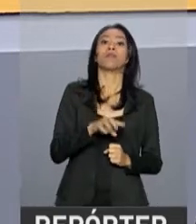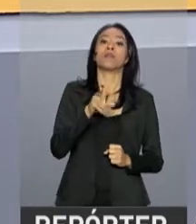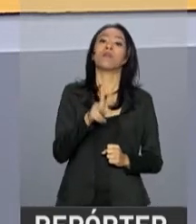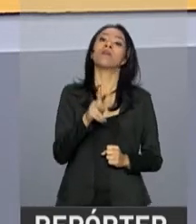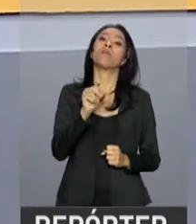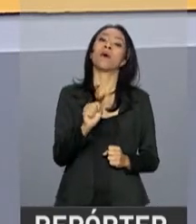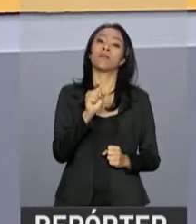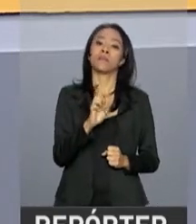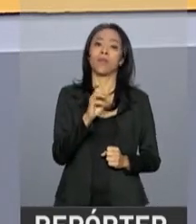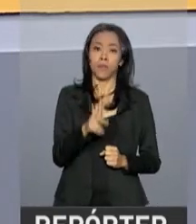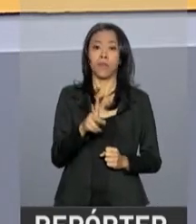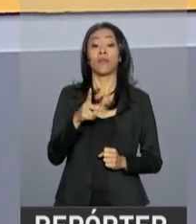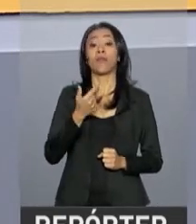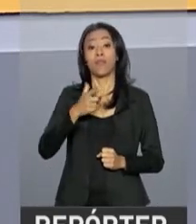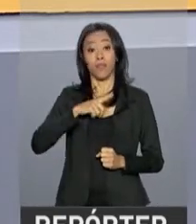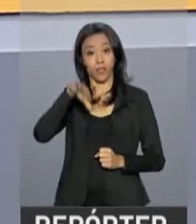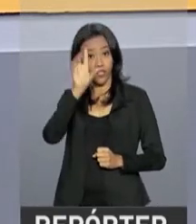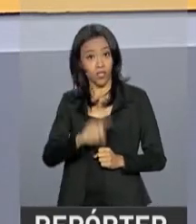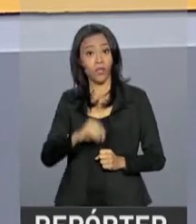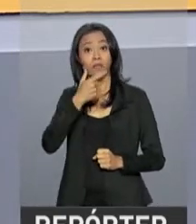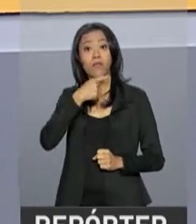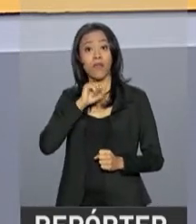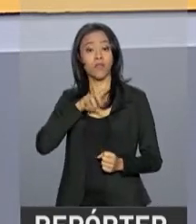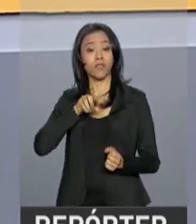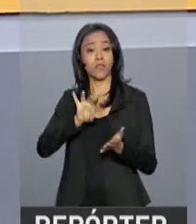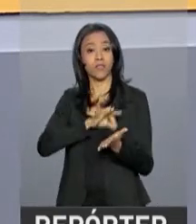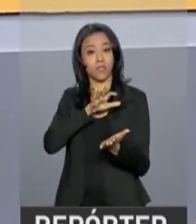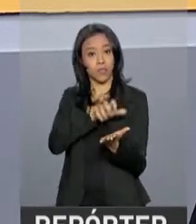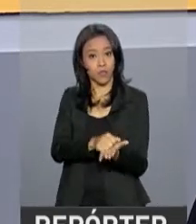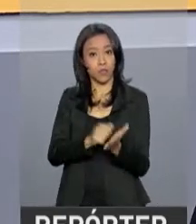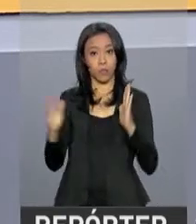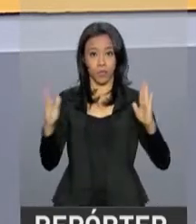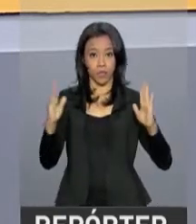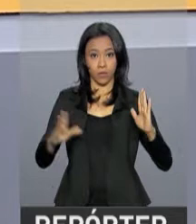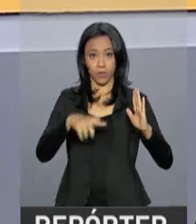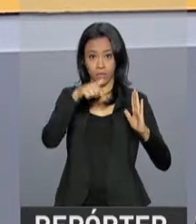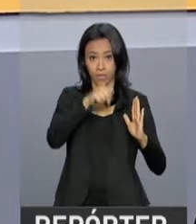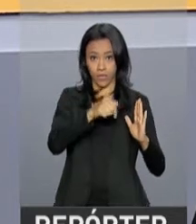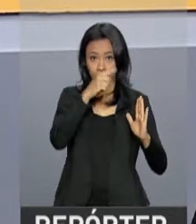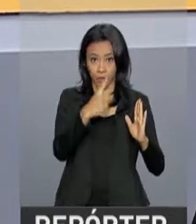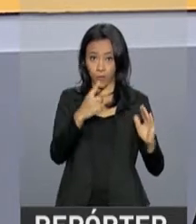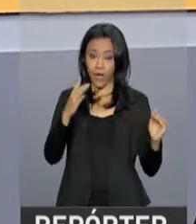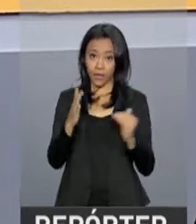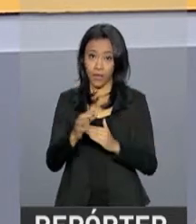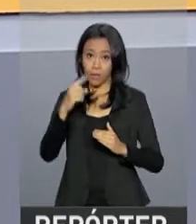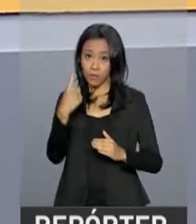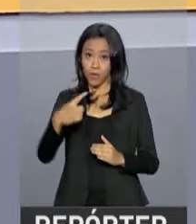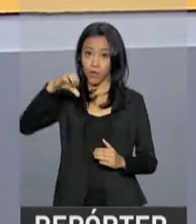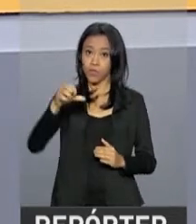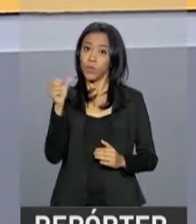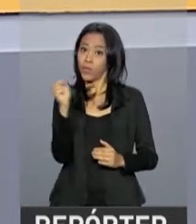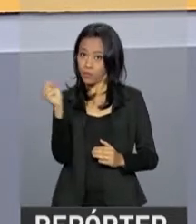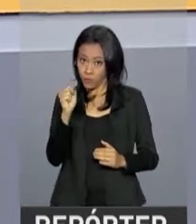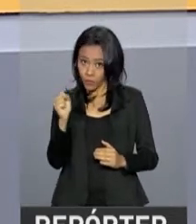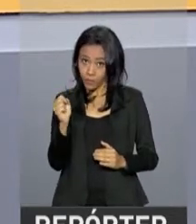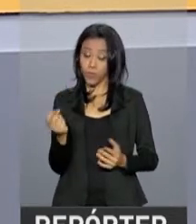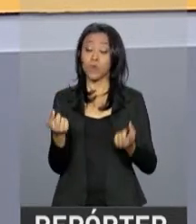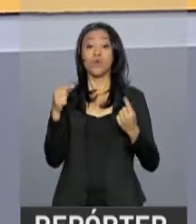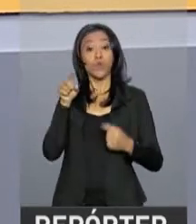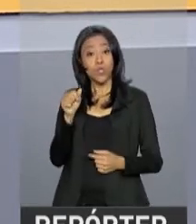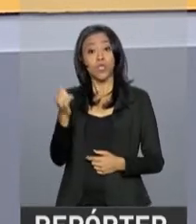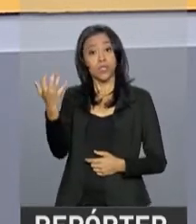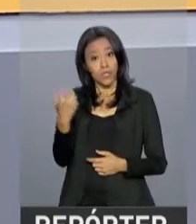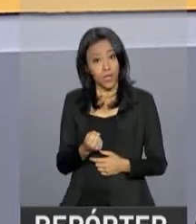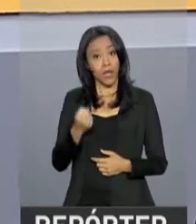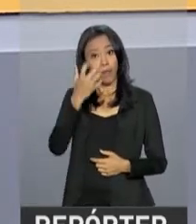entre 1981 e 1988 a partir de agosto o dinheiro do pis pasep será liberado para